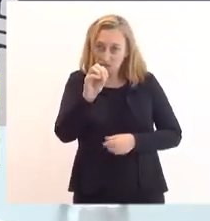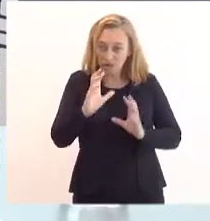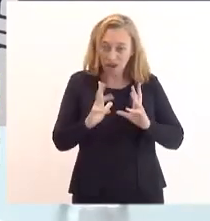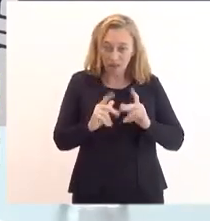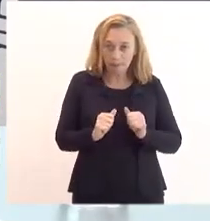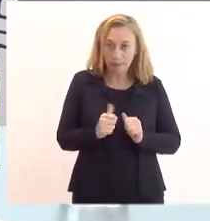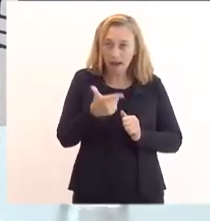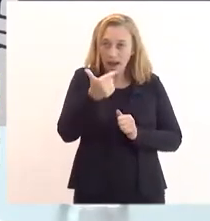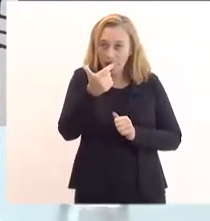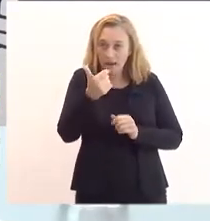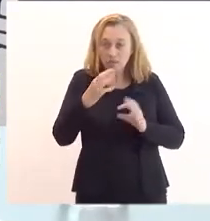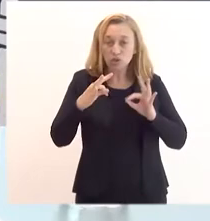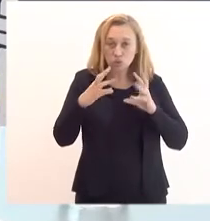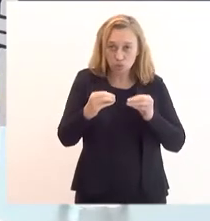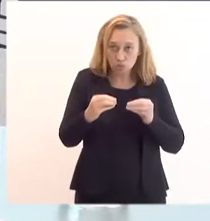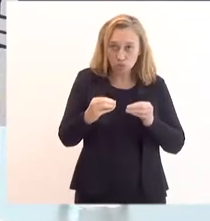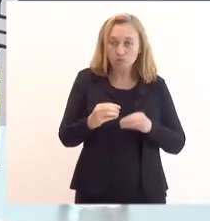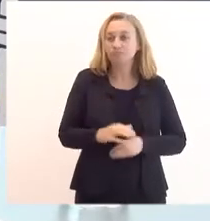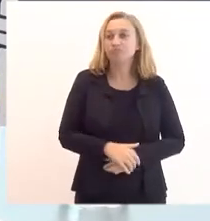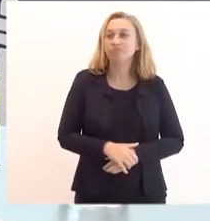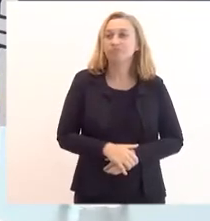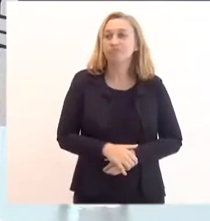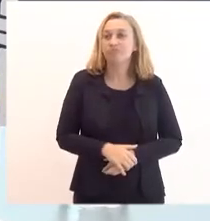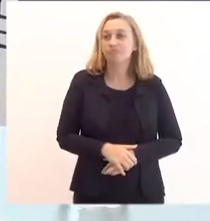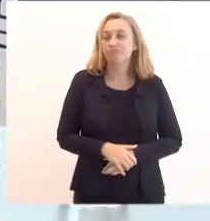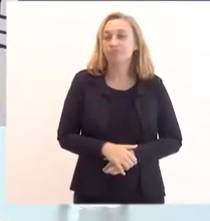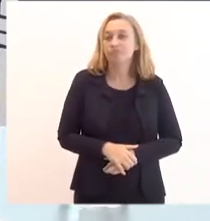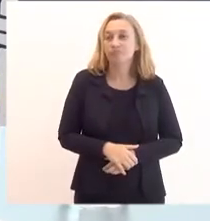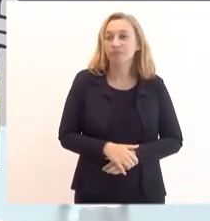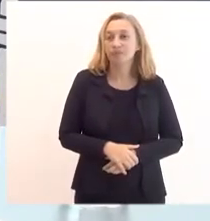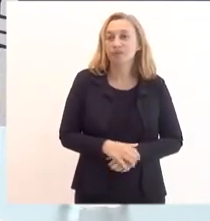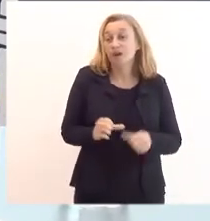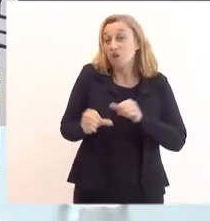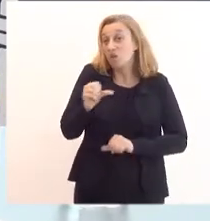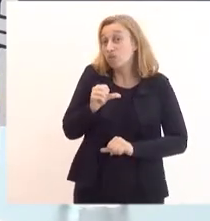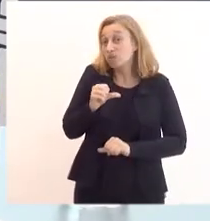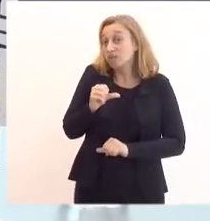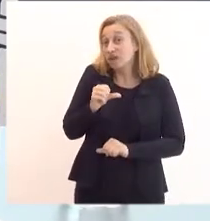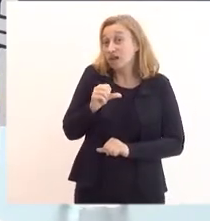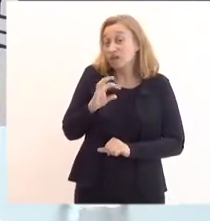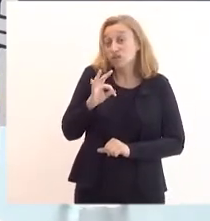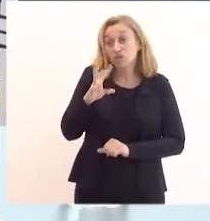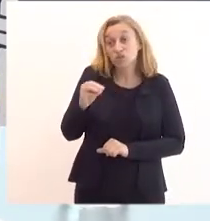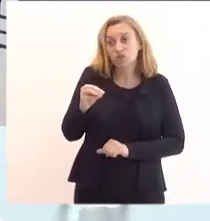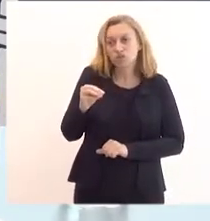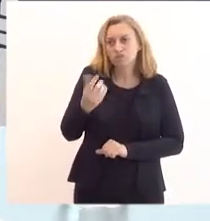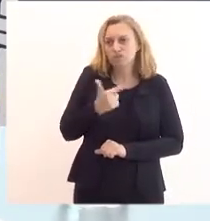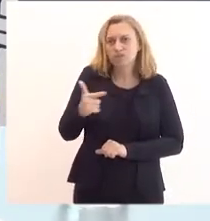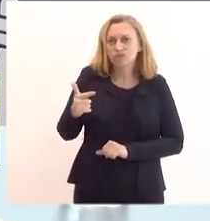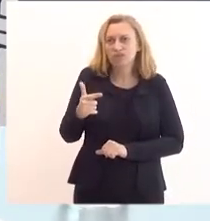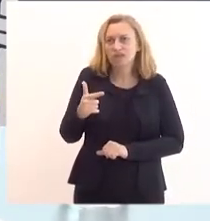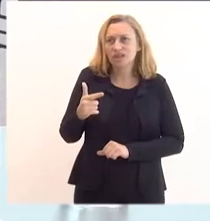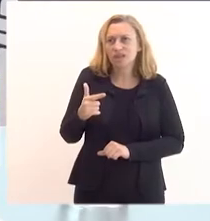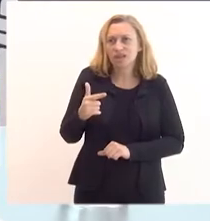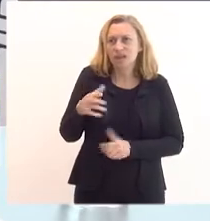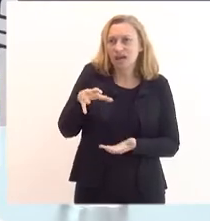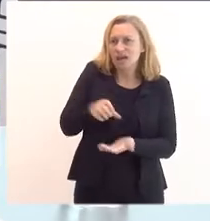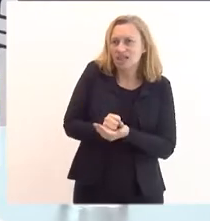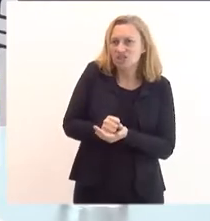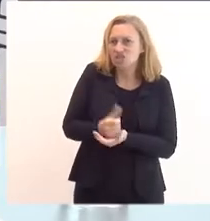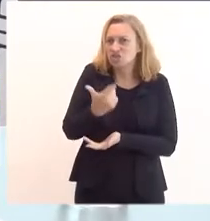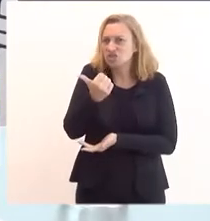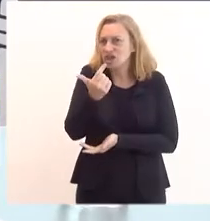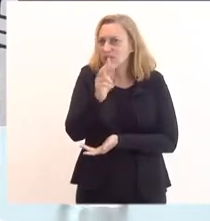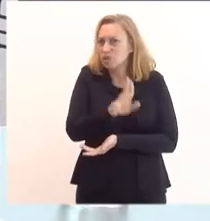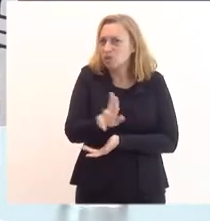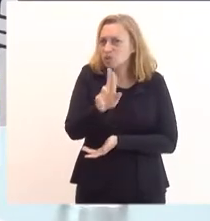uma arma precisa, é uma contradição imensa ele não ter porte de arma. Então, o